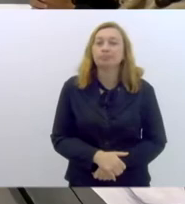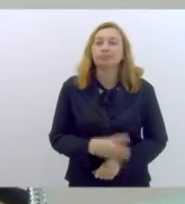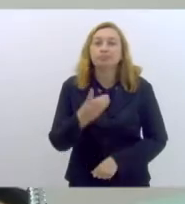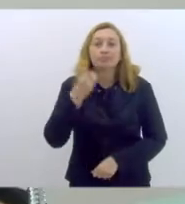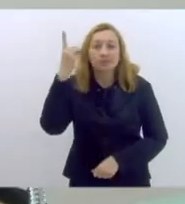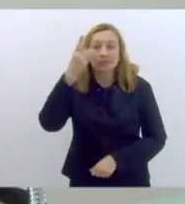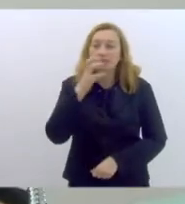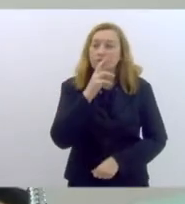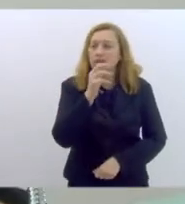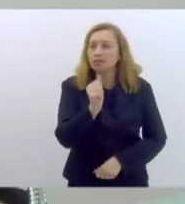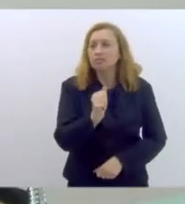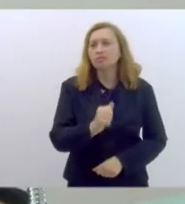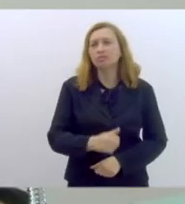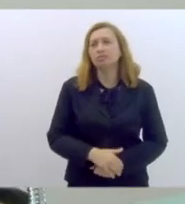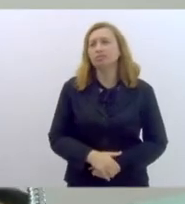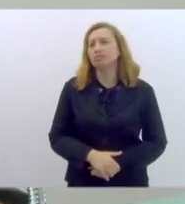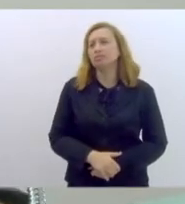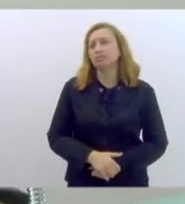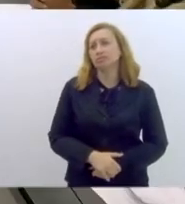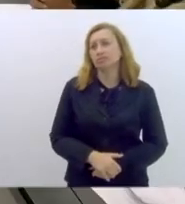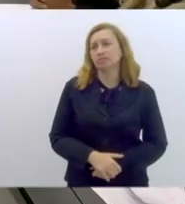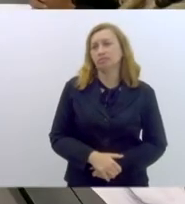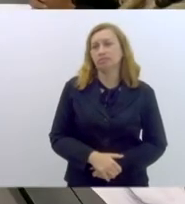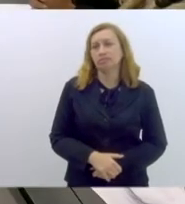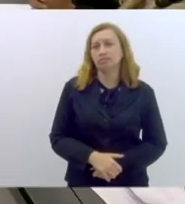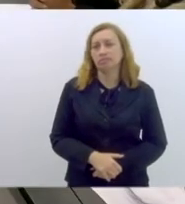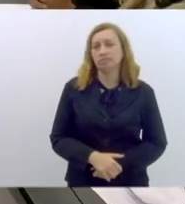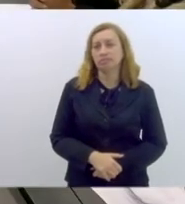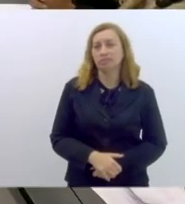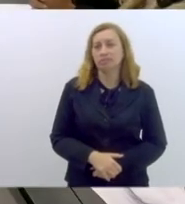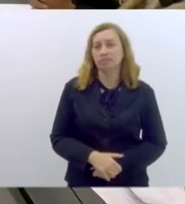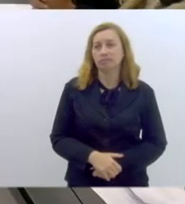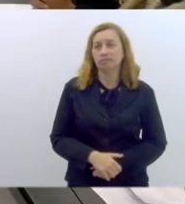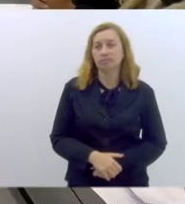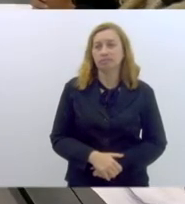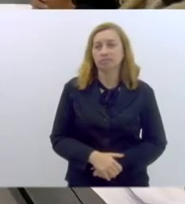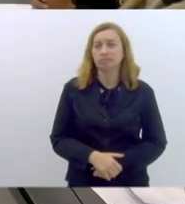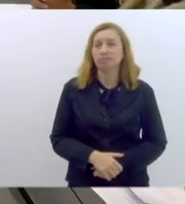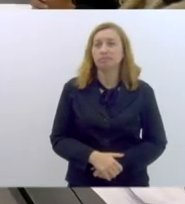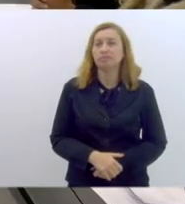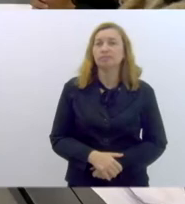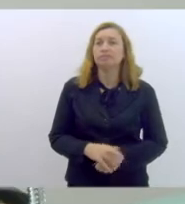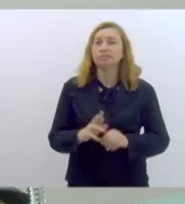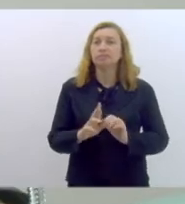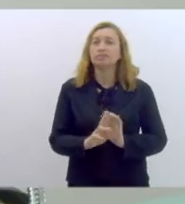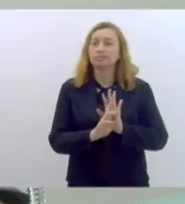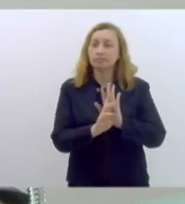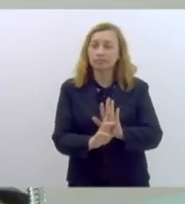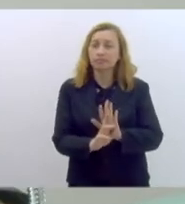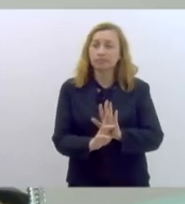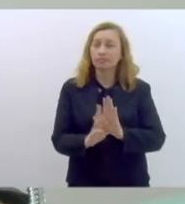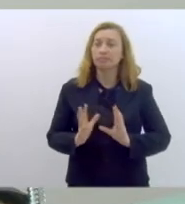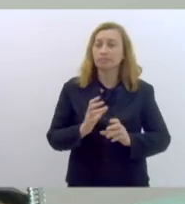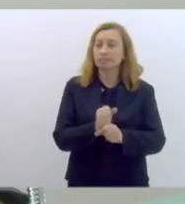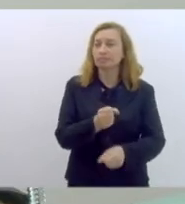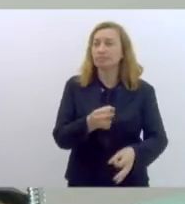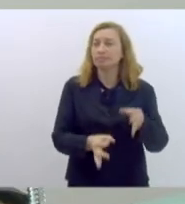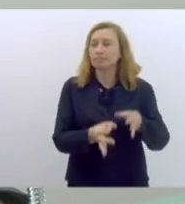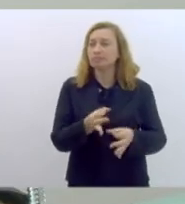Deputada Murim, quer fazer uso da palavra? Senhores representantes do Tribunal de Contas, por favor.